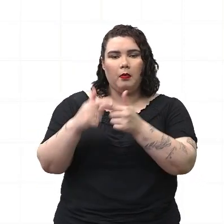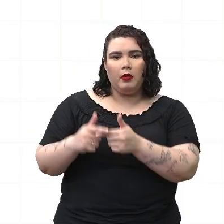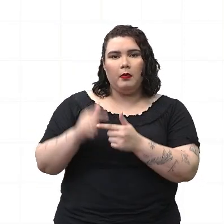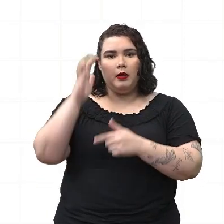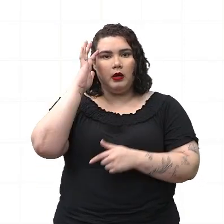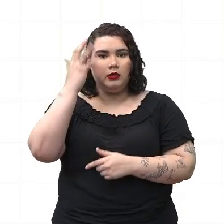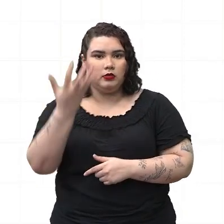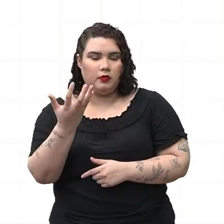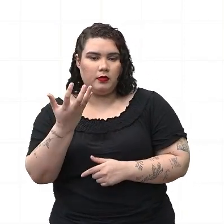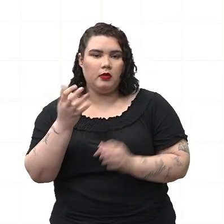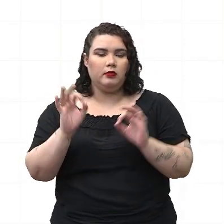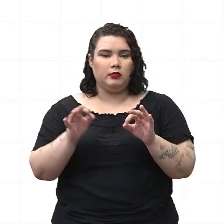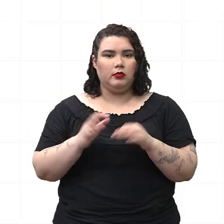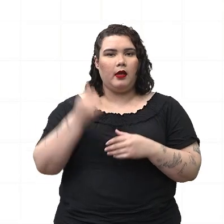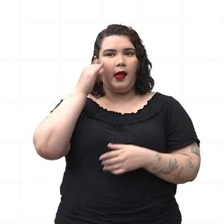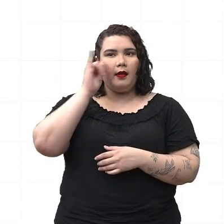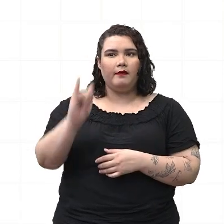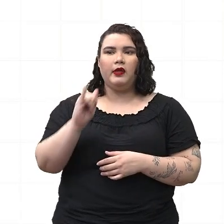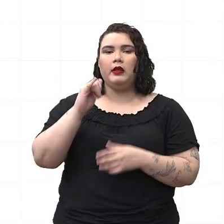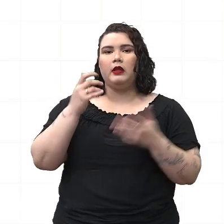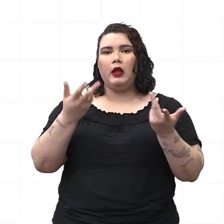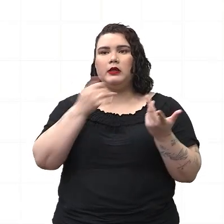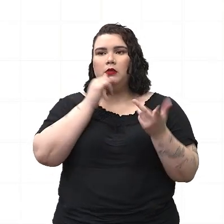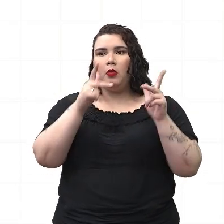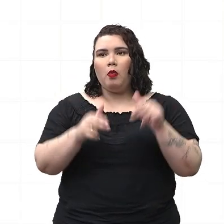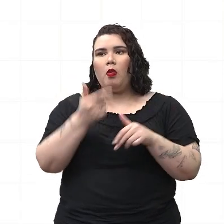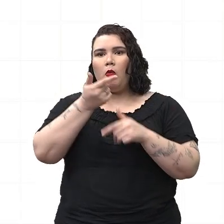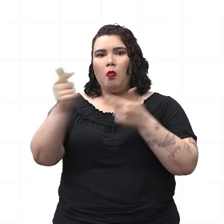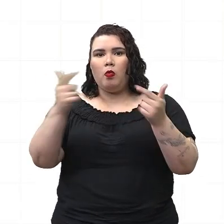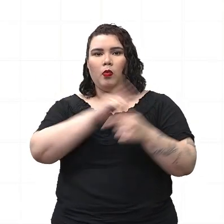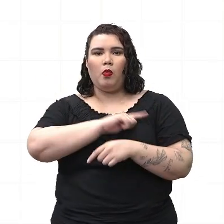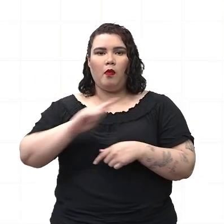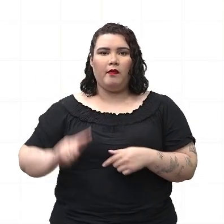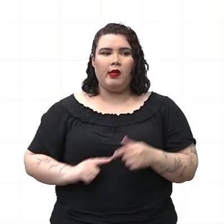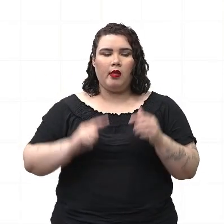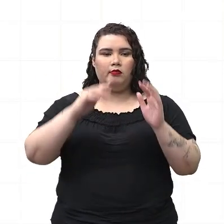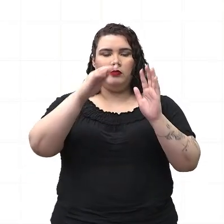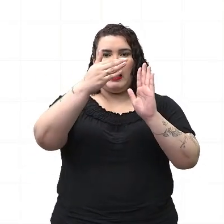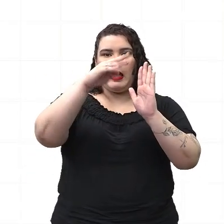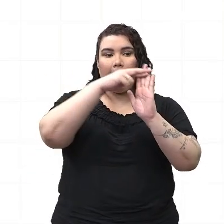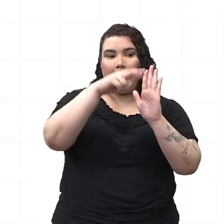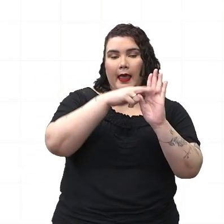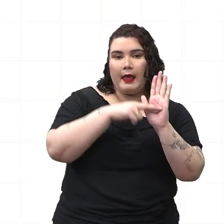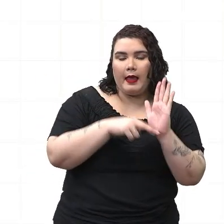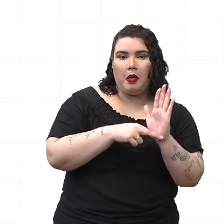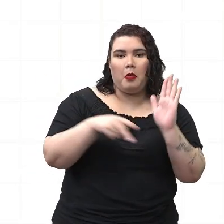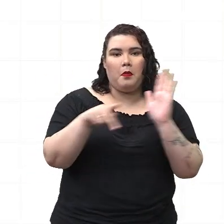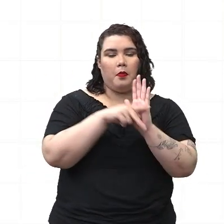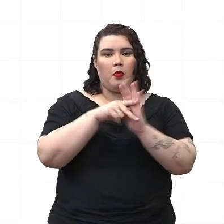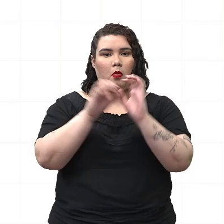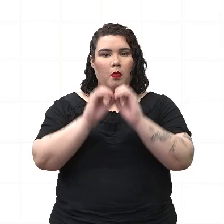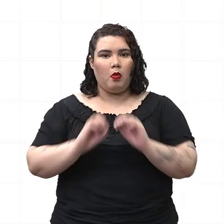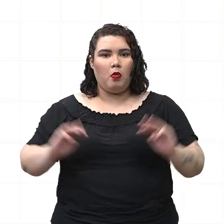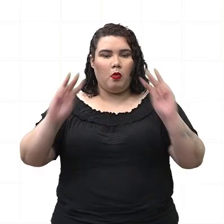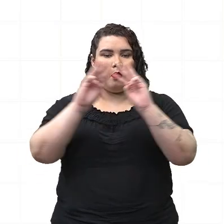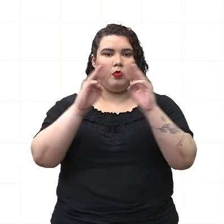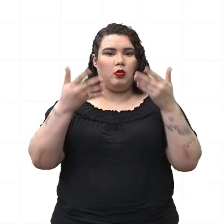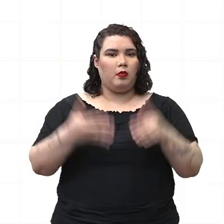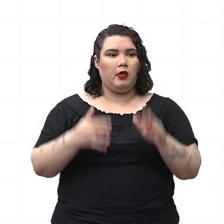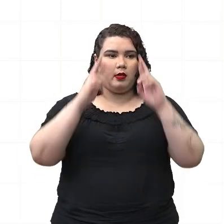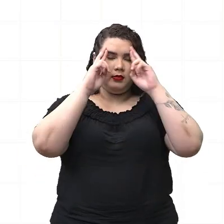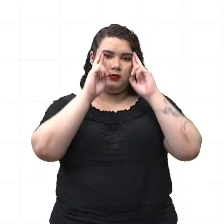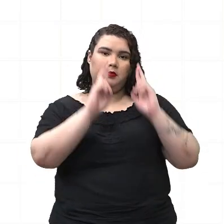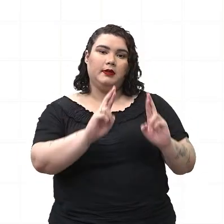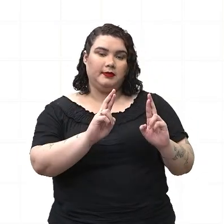como alguns outros governos que não obedecem resoluções da ONU fazem, né? Fizeram ao longo do tempo. Inclusive até os Estados